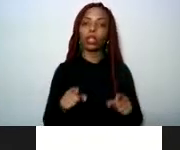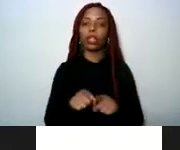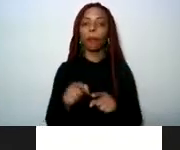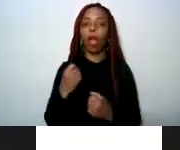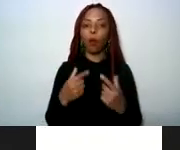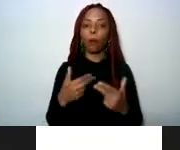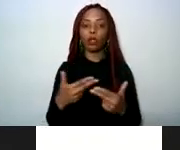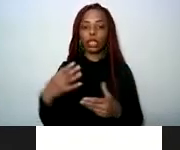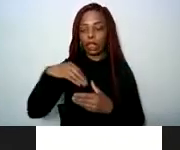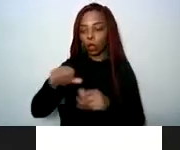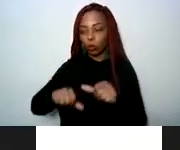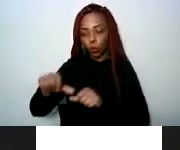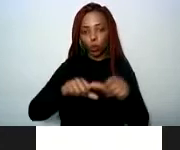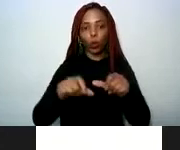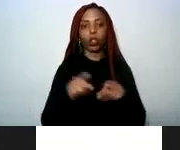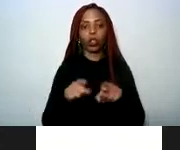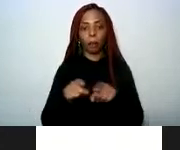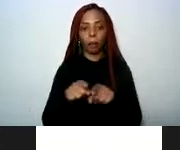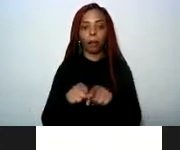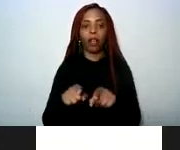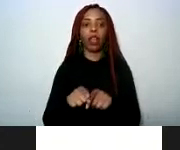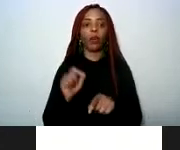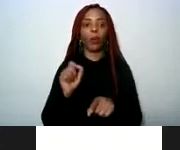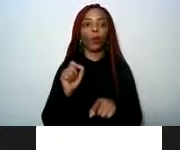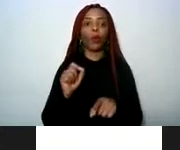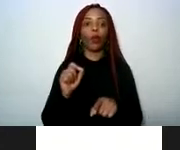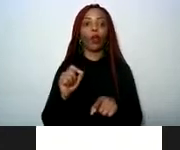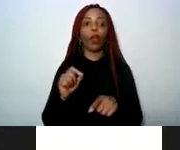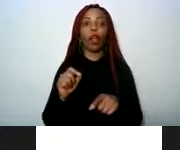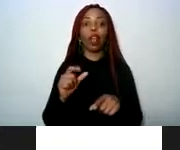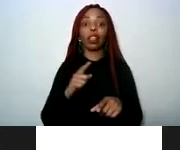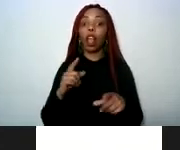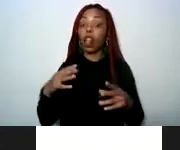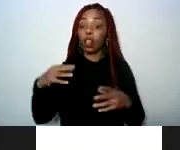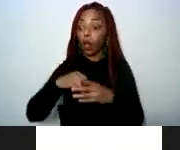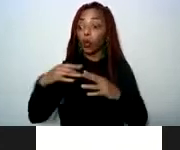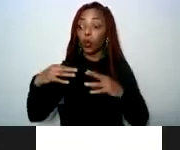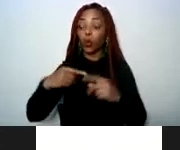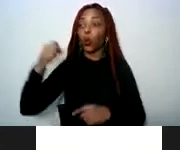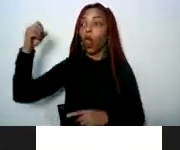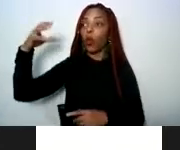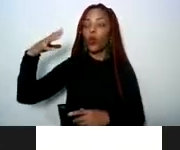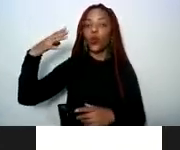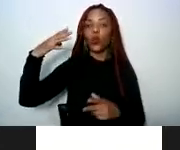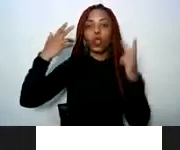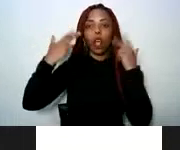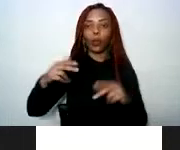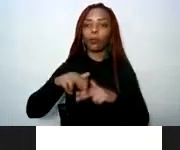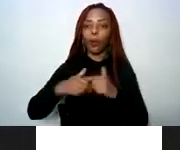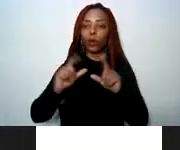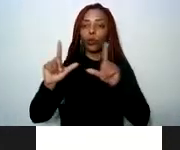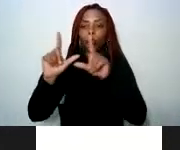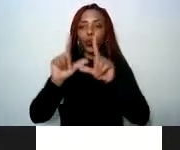internas no ambiente interno que é tomado pela luz natural proveniente daqueles pequenos buracos de luz então